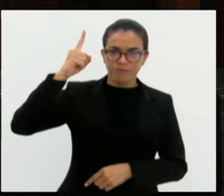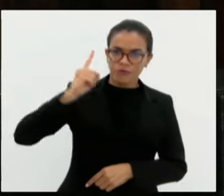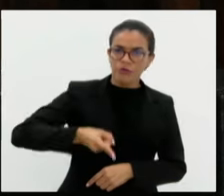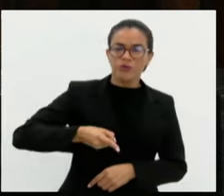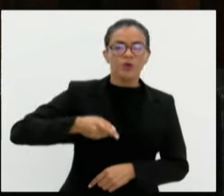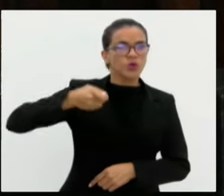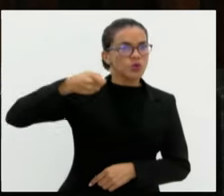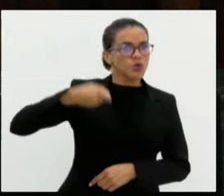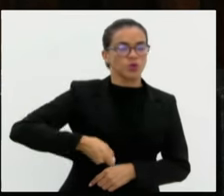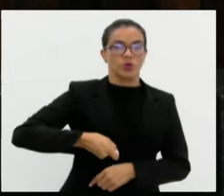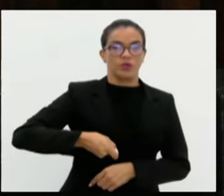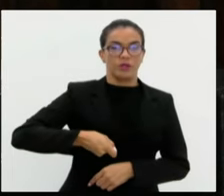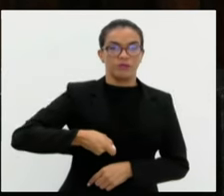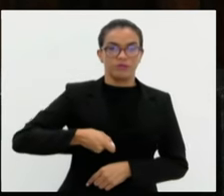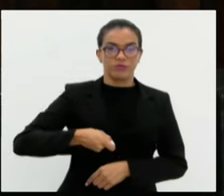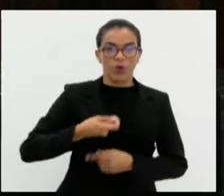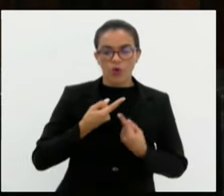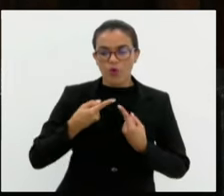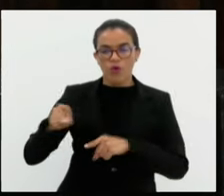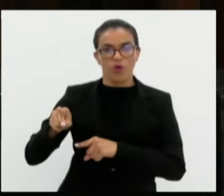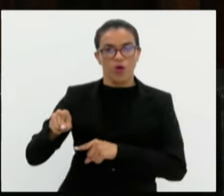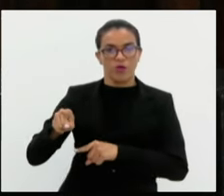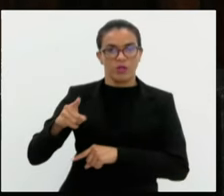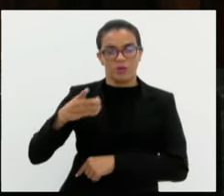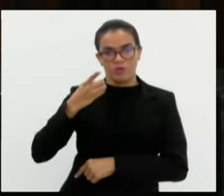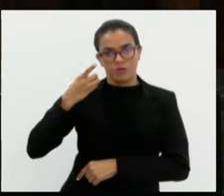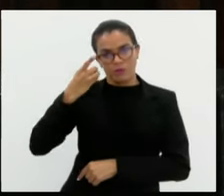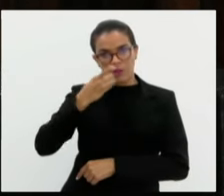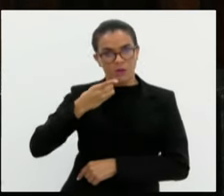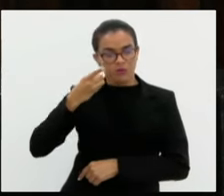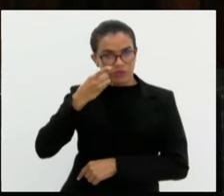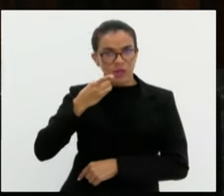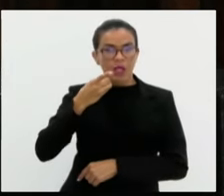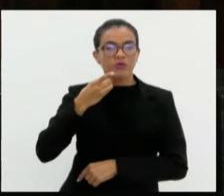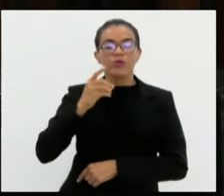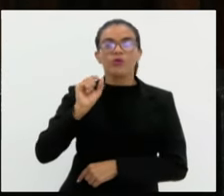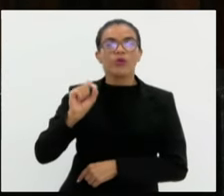duríssima contra um parlamentar que se viu envolto